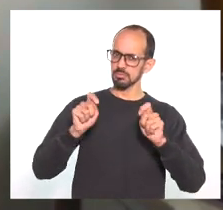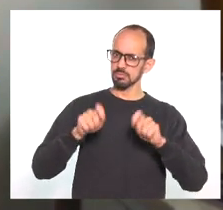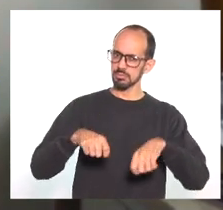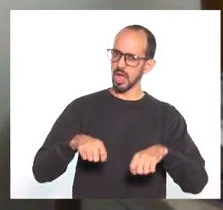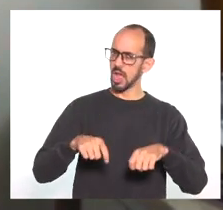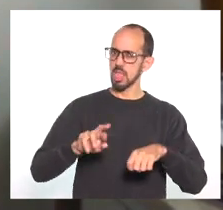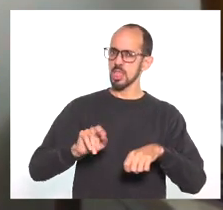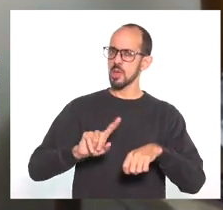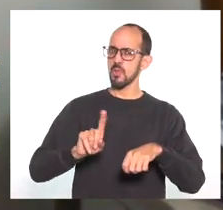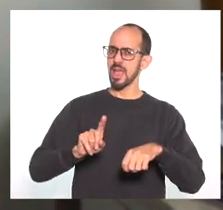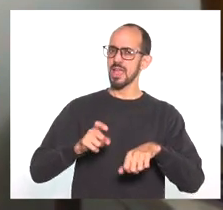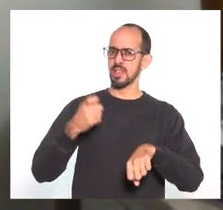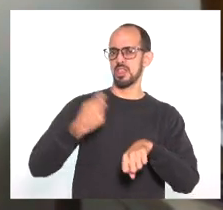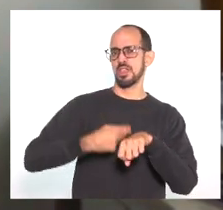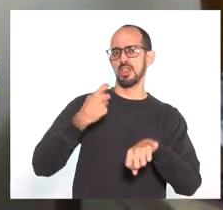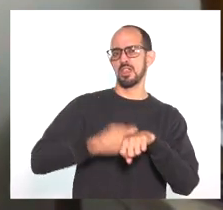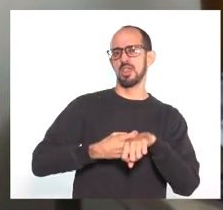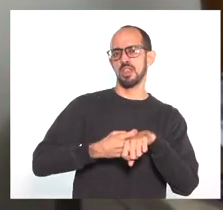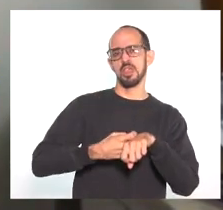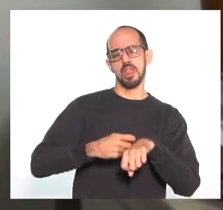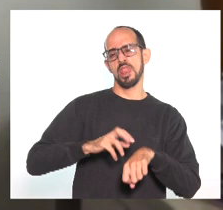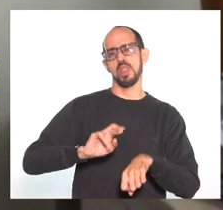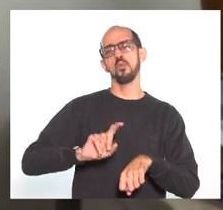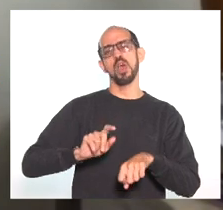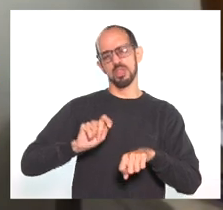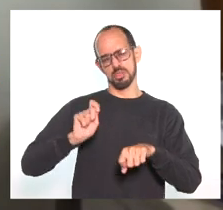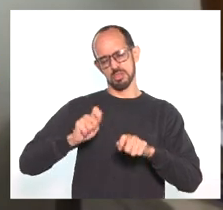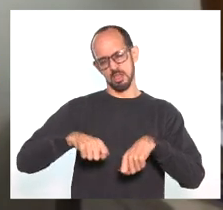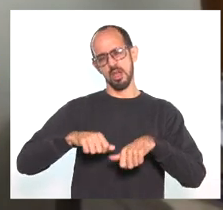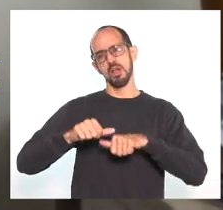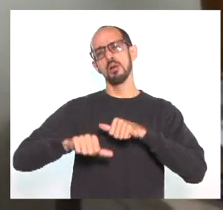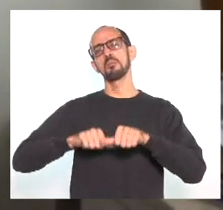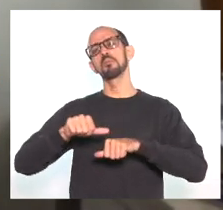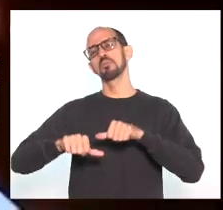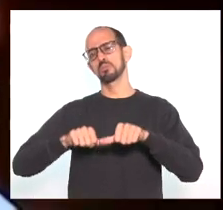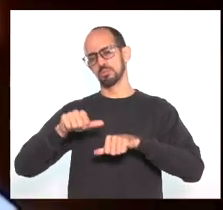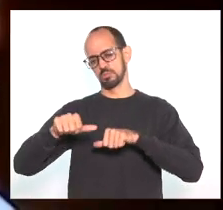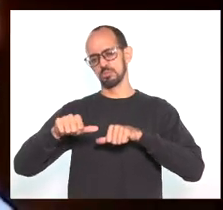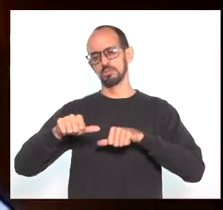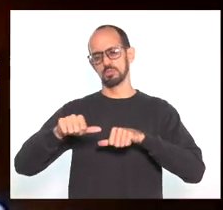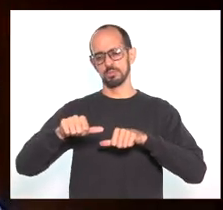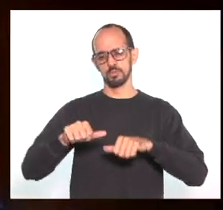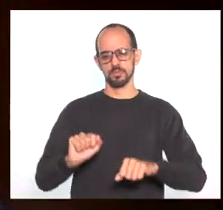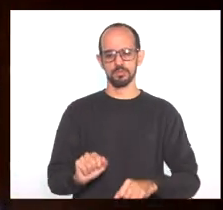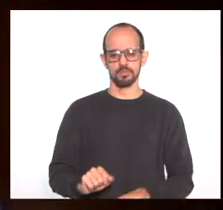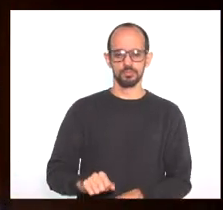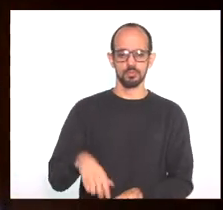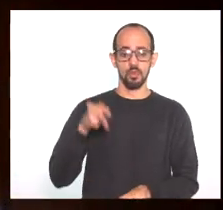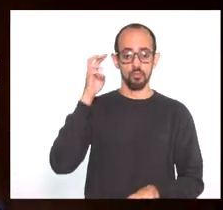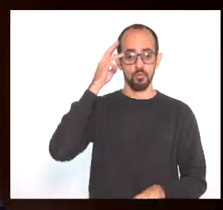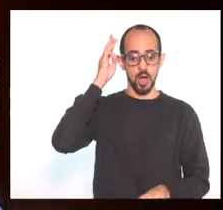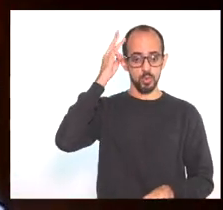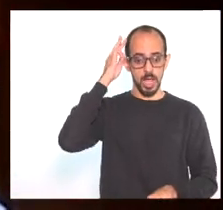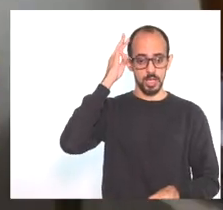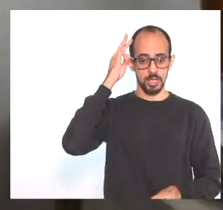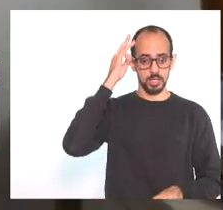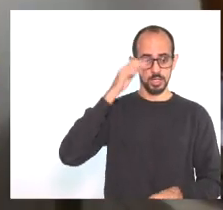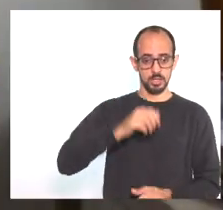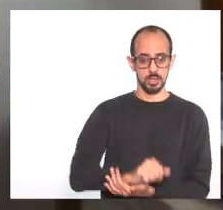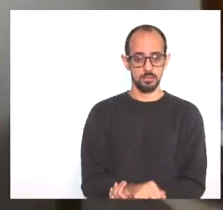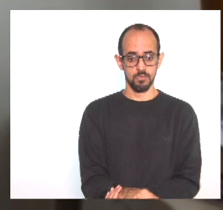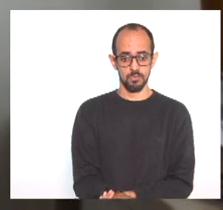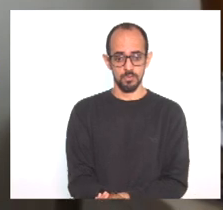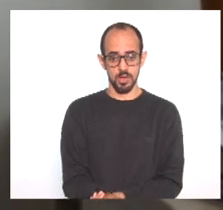não pode ser mais mudado. Ele é mutável, ele é cambiável. Deputado Paulo, principalmente para dar o norte. Pois não, deputado Valdete